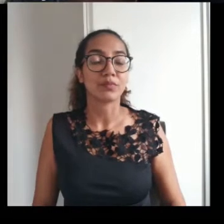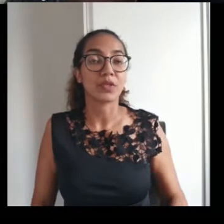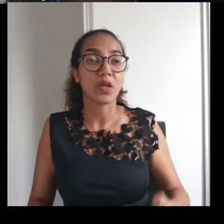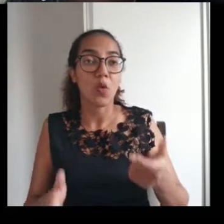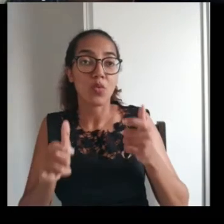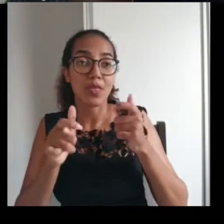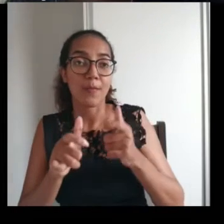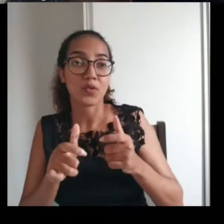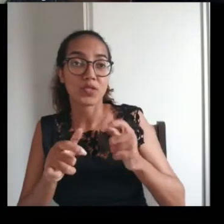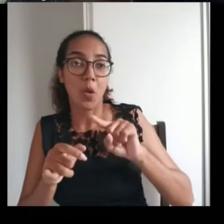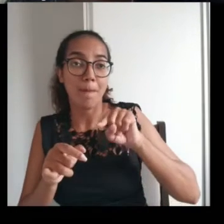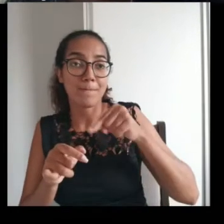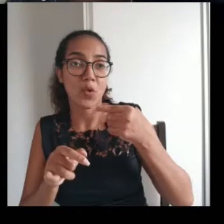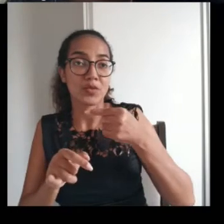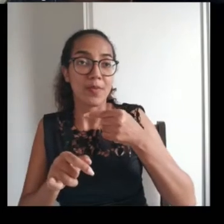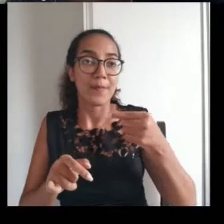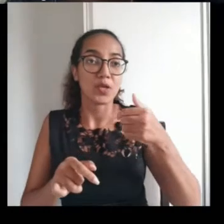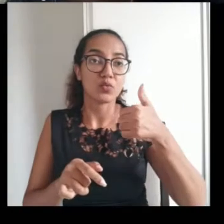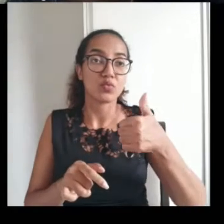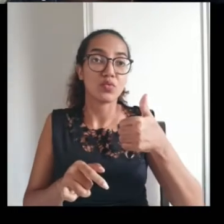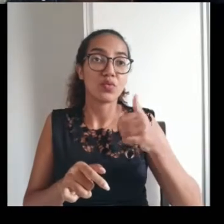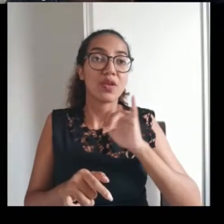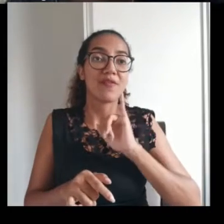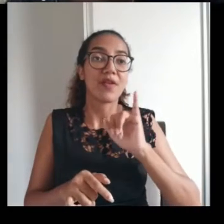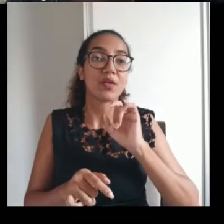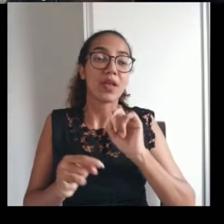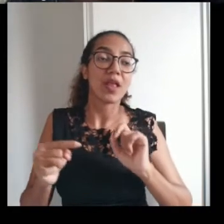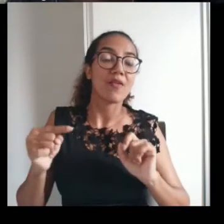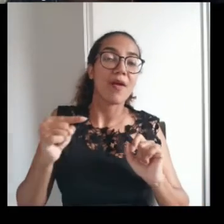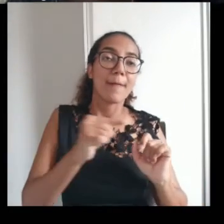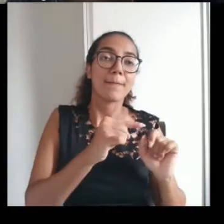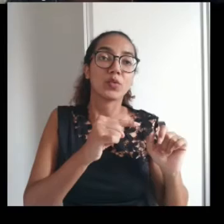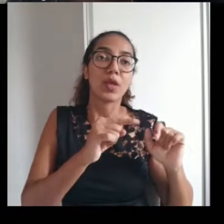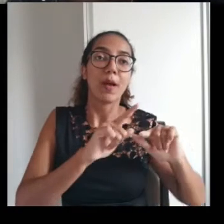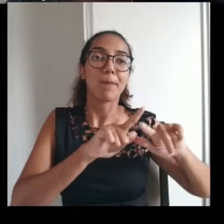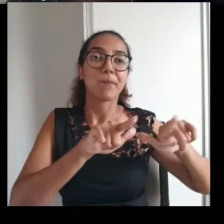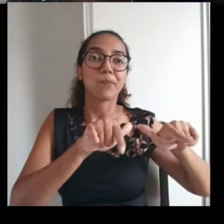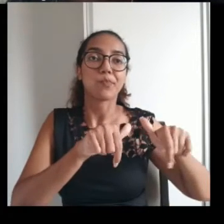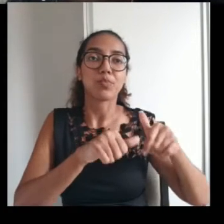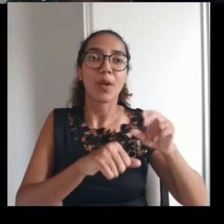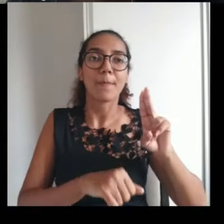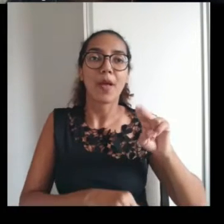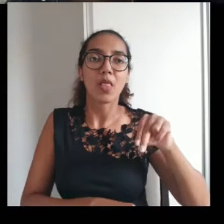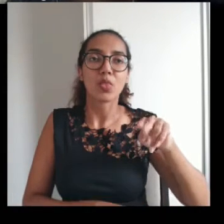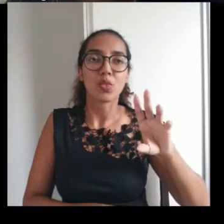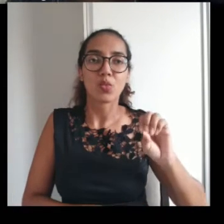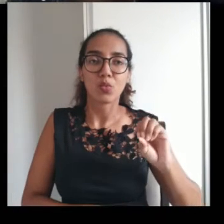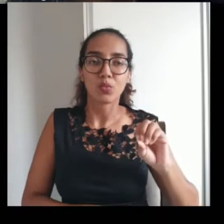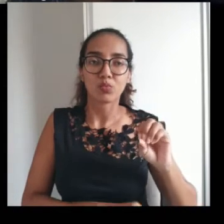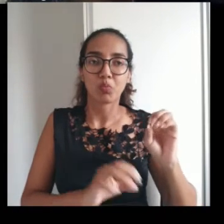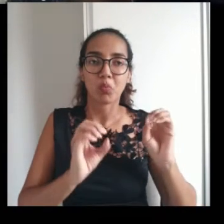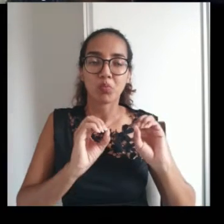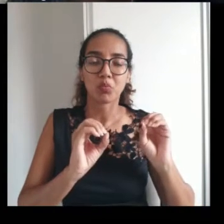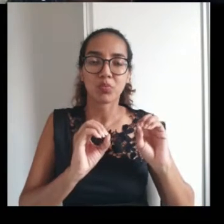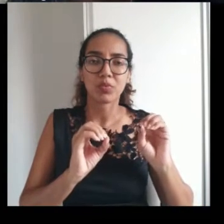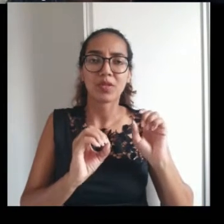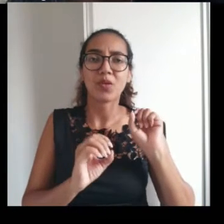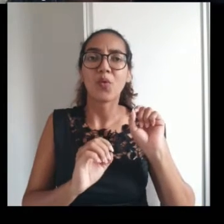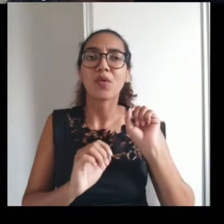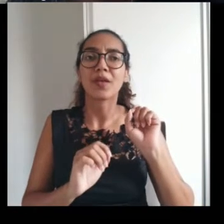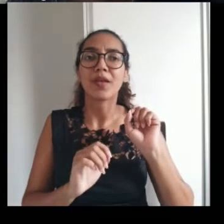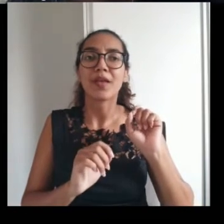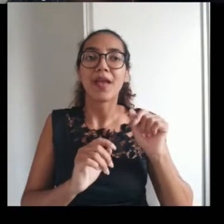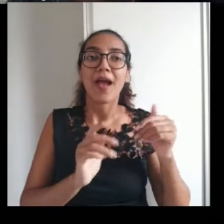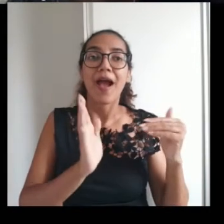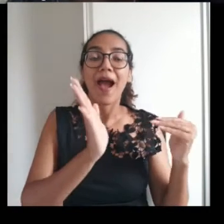1 e digo que ele é nulo, vai apontar para nulo, ou seja, eu tiro esse vínculo daqui. Eu só fiz, basicamente, pegar a última conta